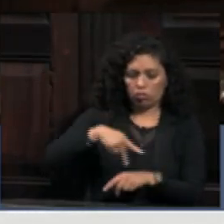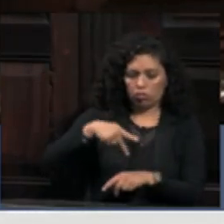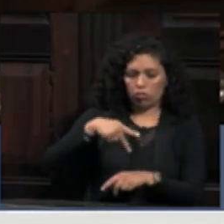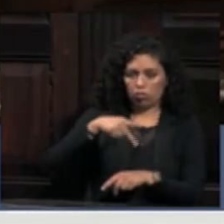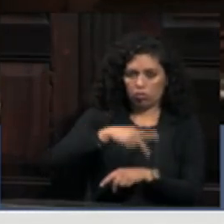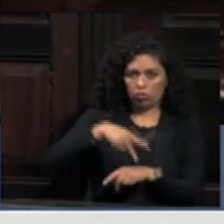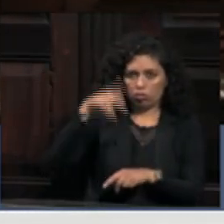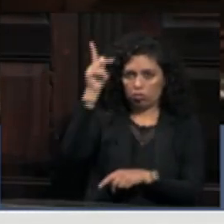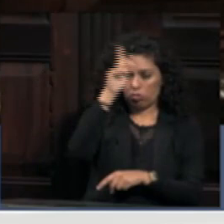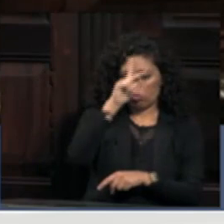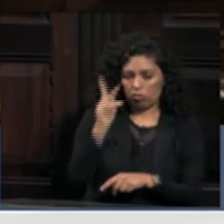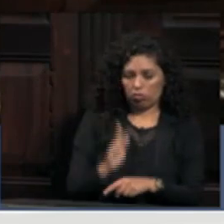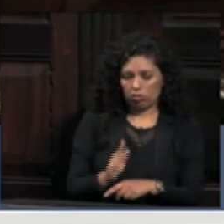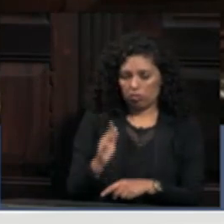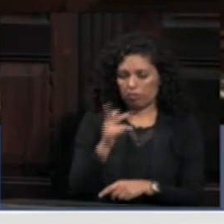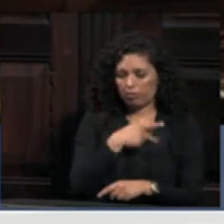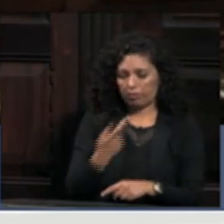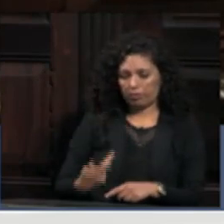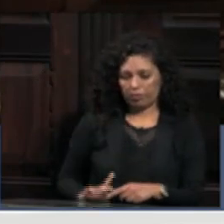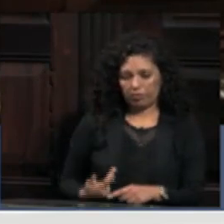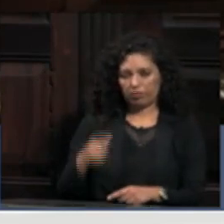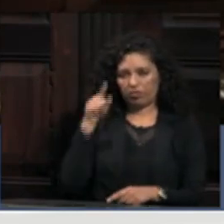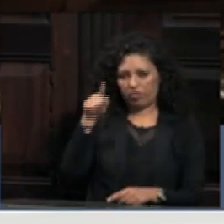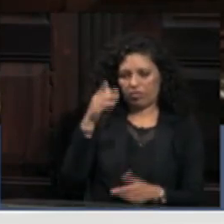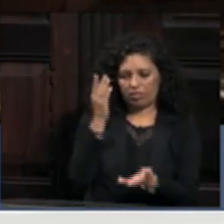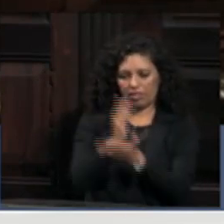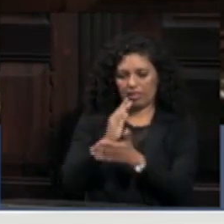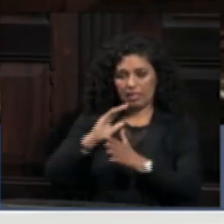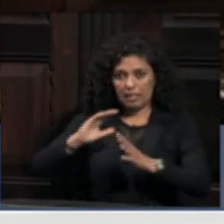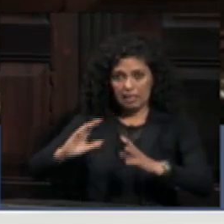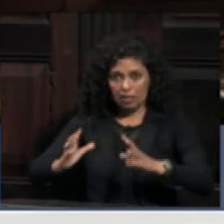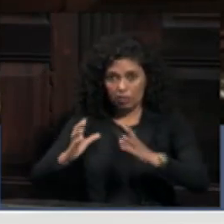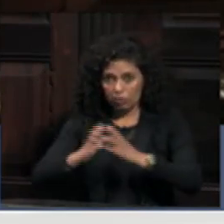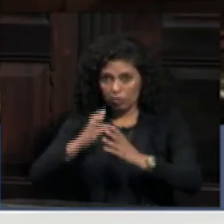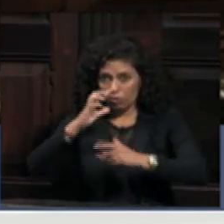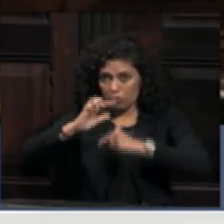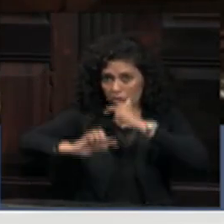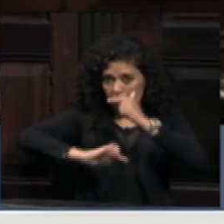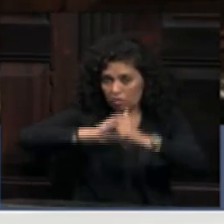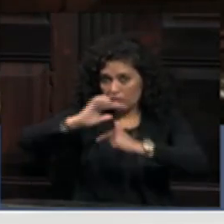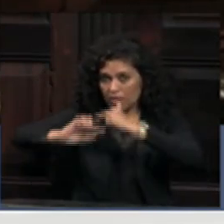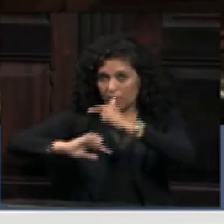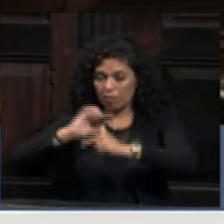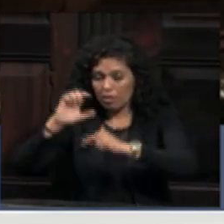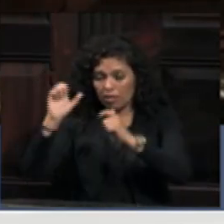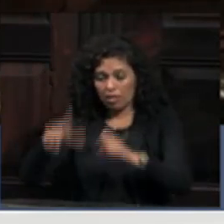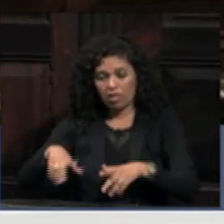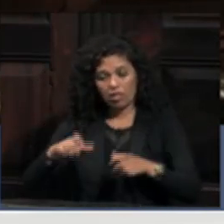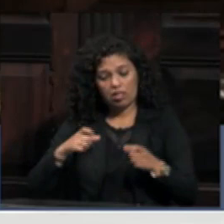Trabalho significa ir contra um compromisso do próprio Exército Brasileiro.